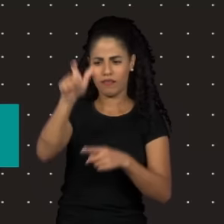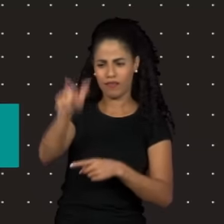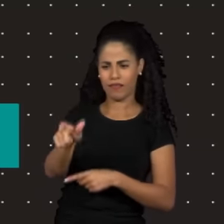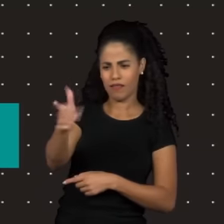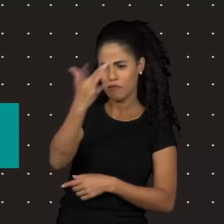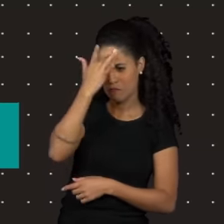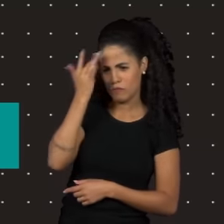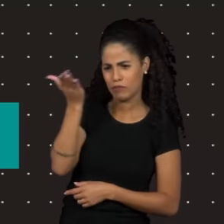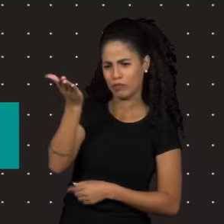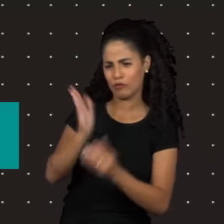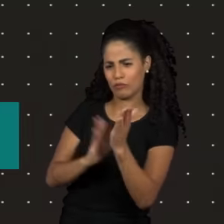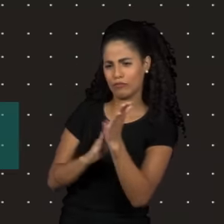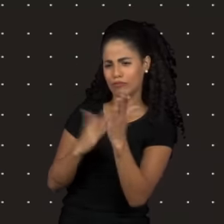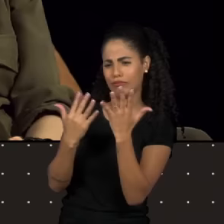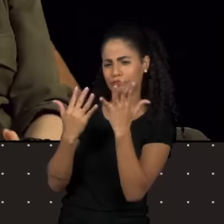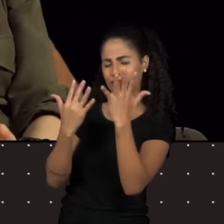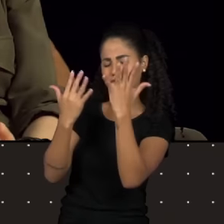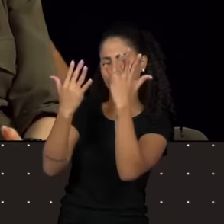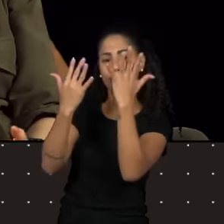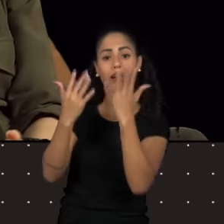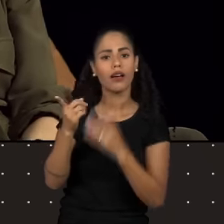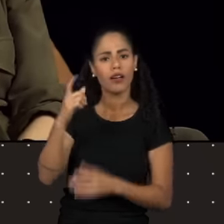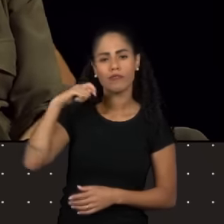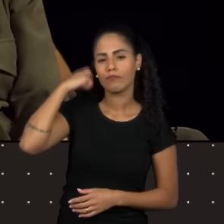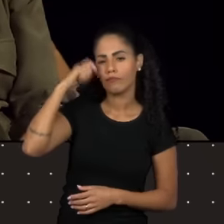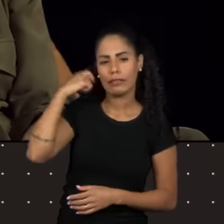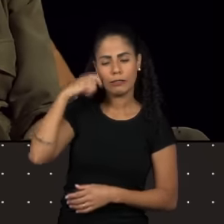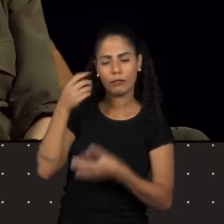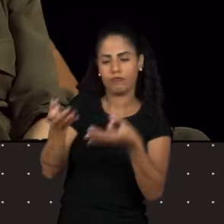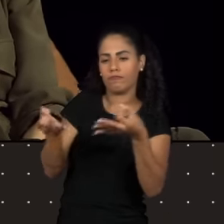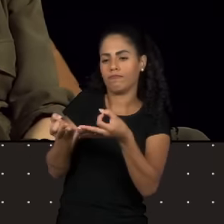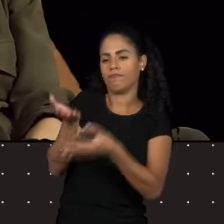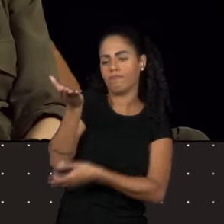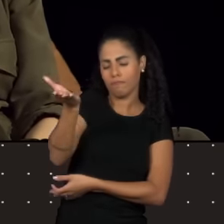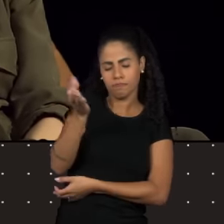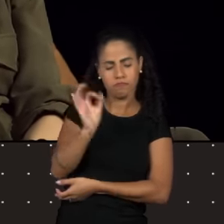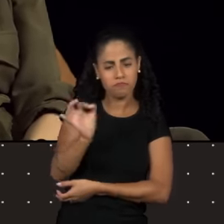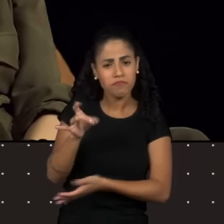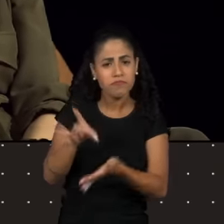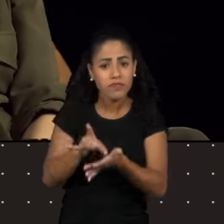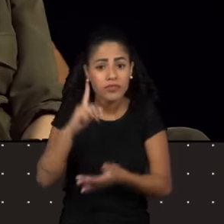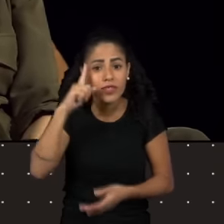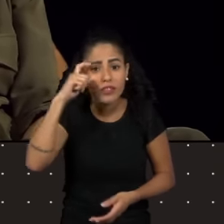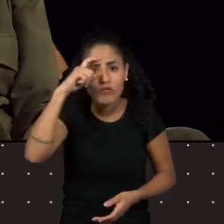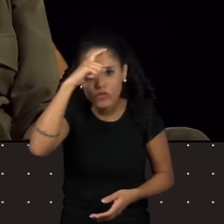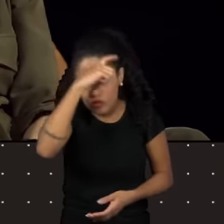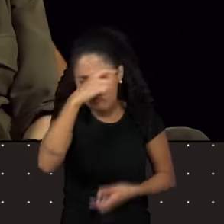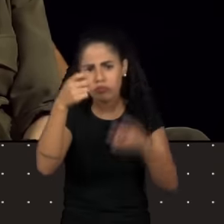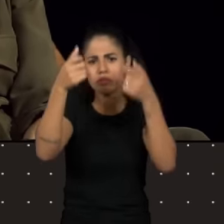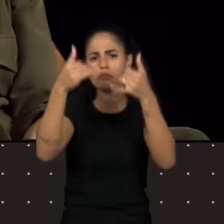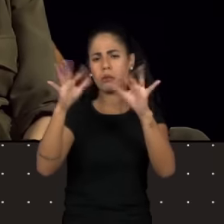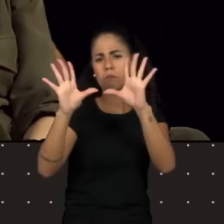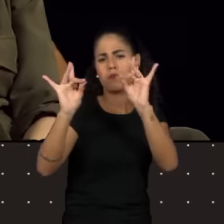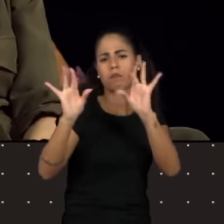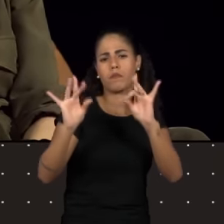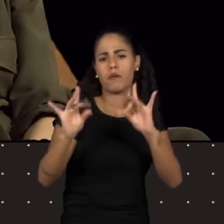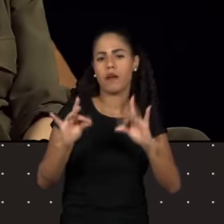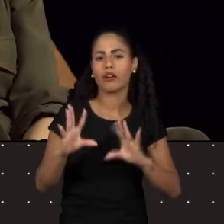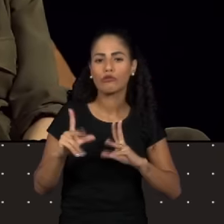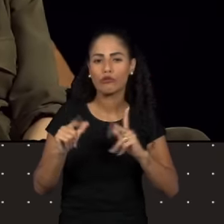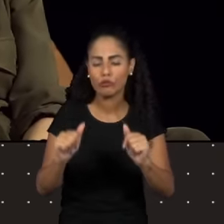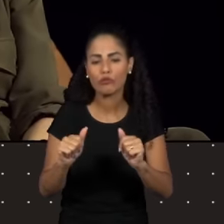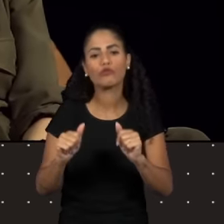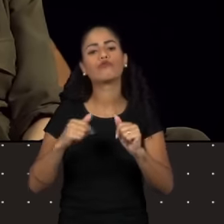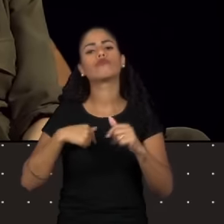muito complexa, é uma atriz muito complexa, difícil de definir, porque ela é